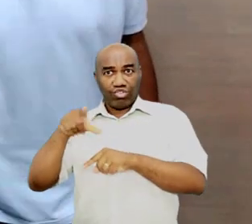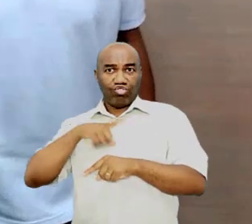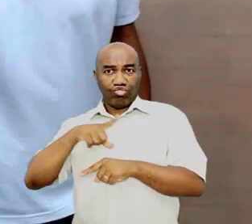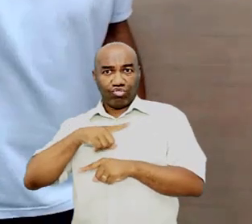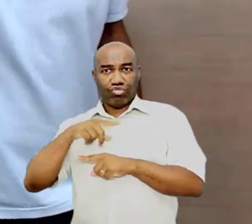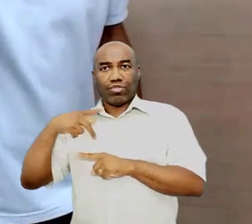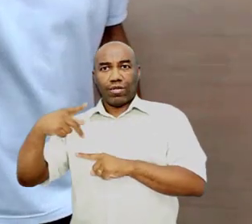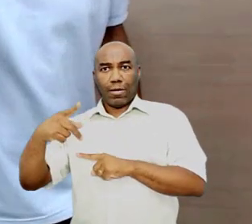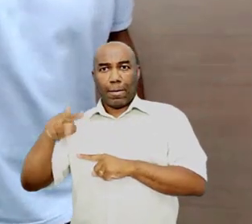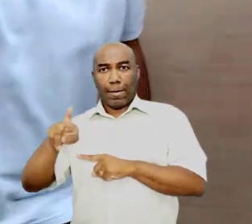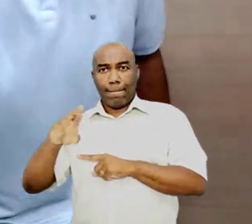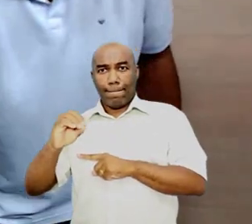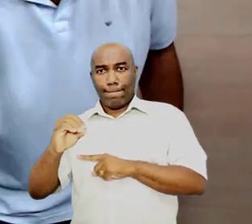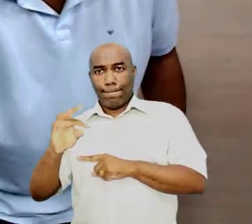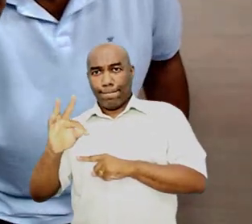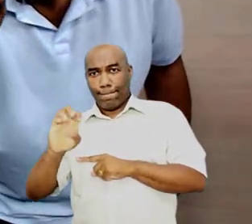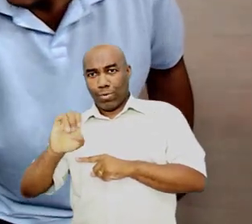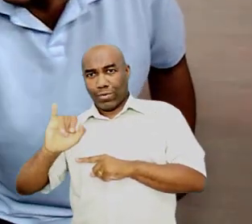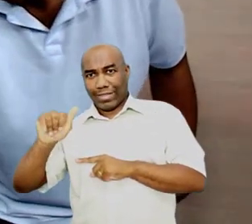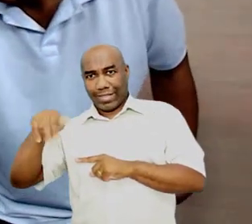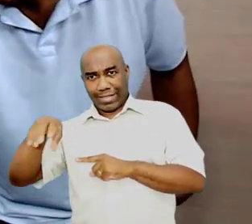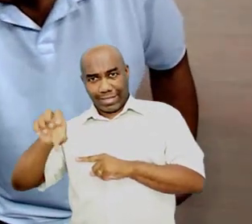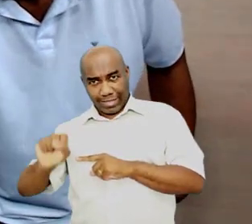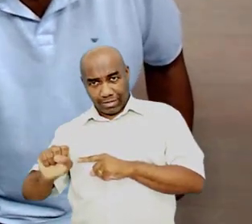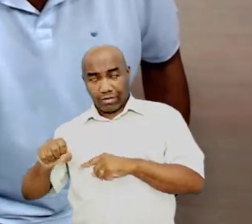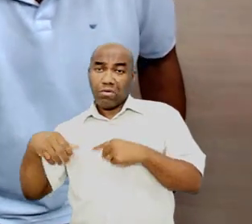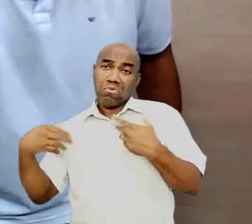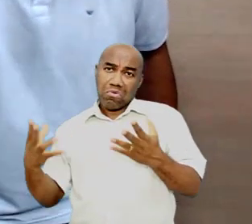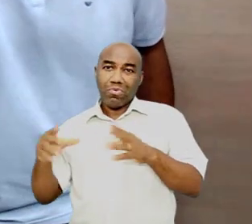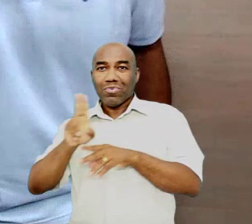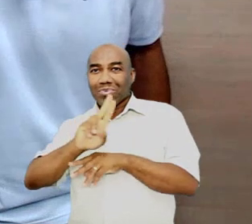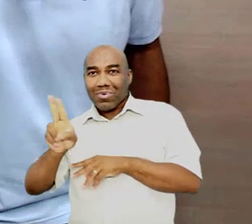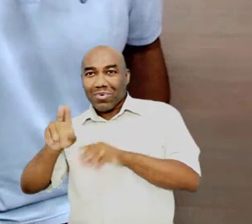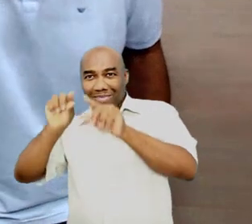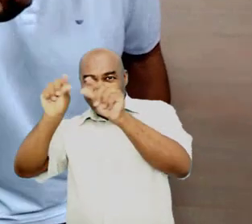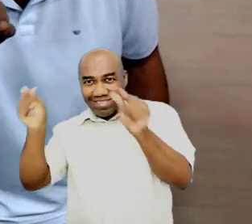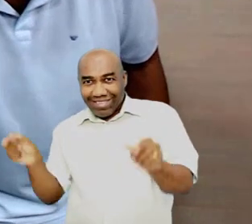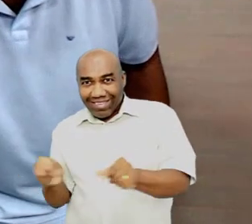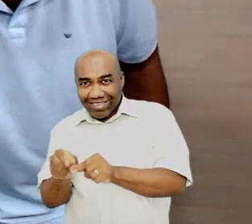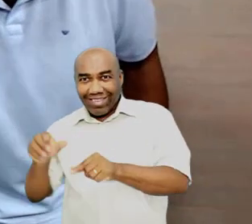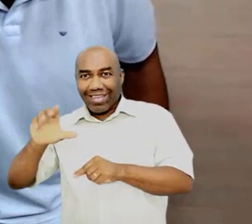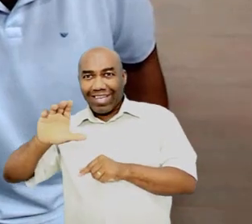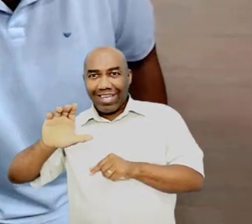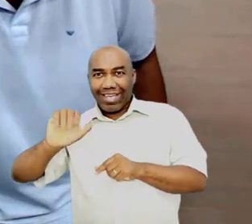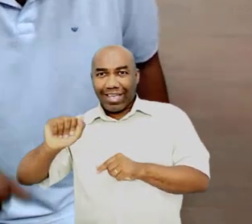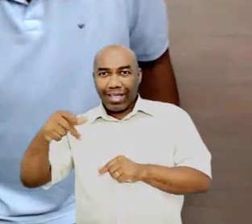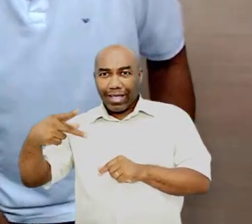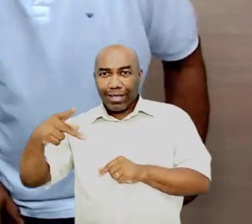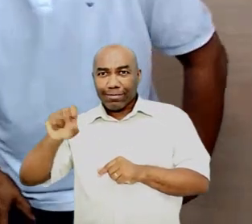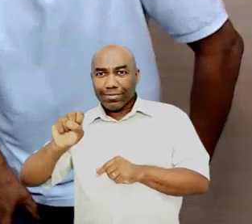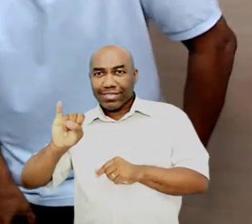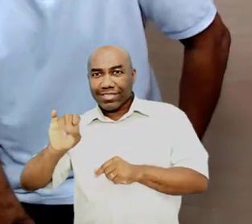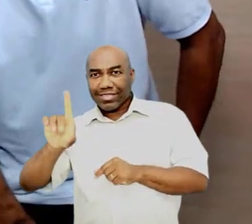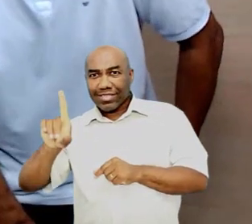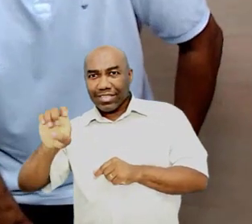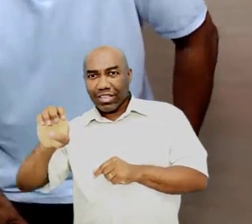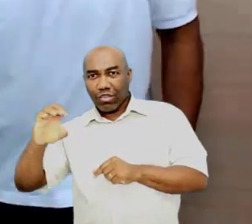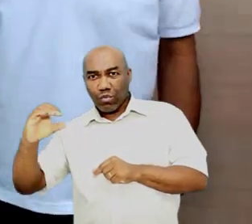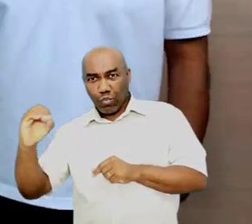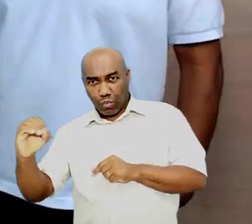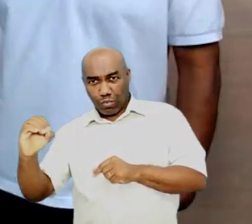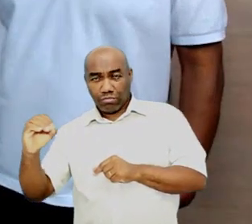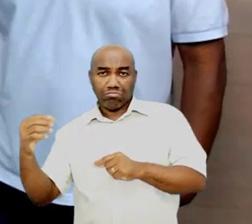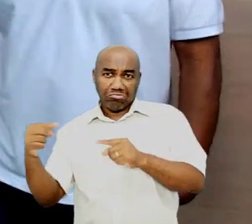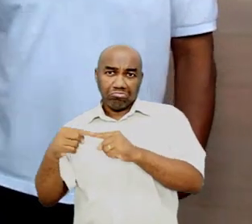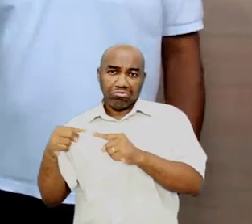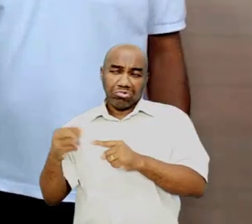E esse capsídeo vai ser formado de milhares de aminoácidos chamado de